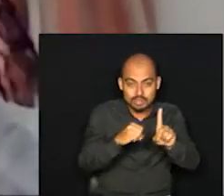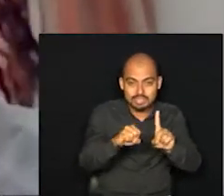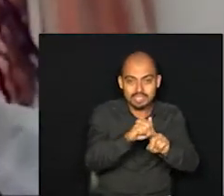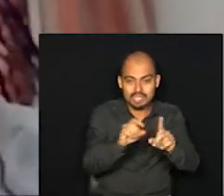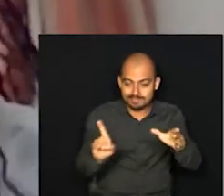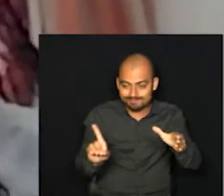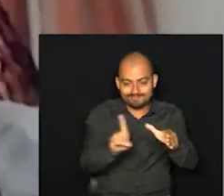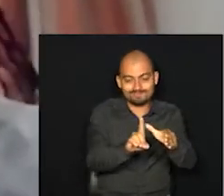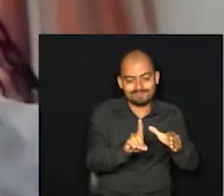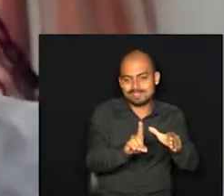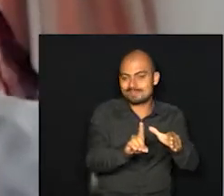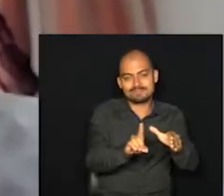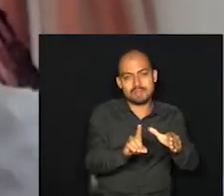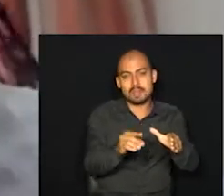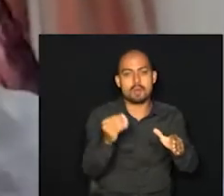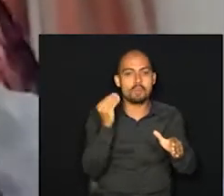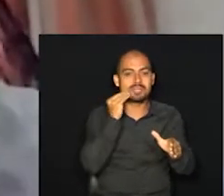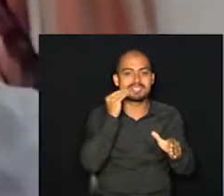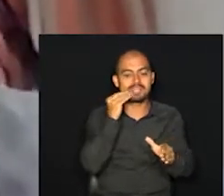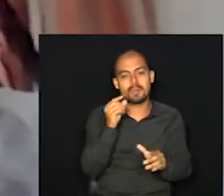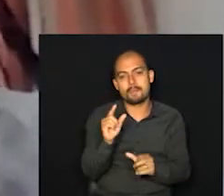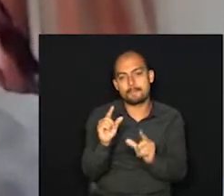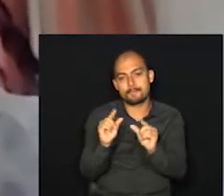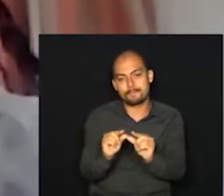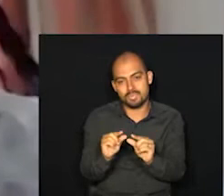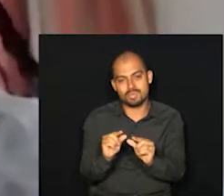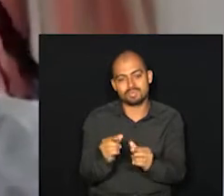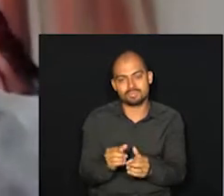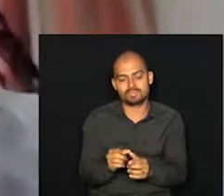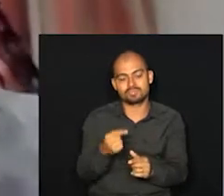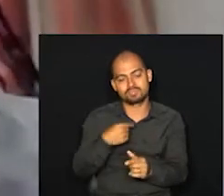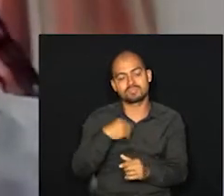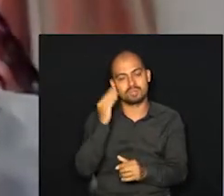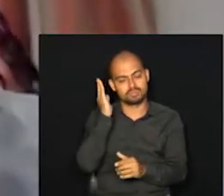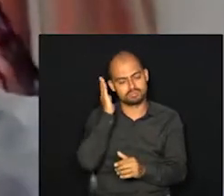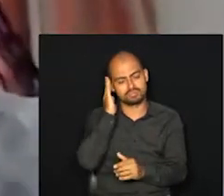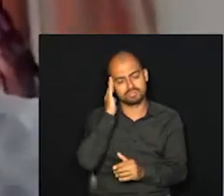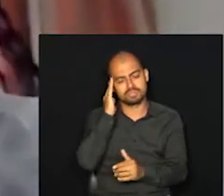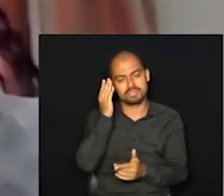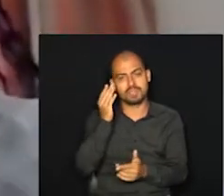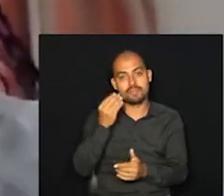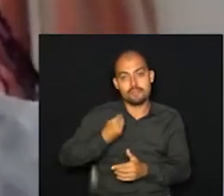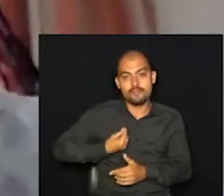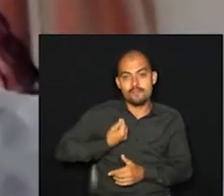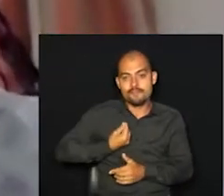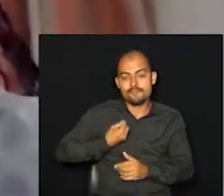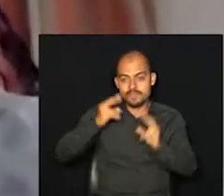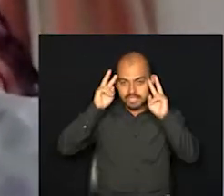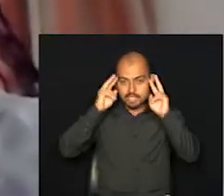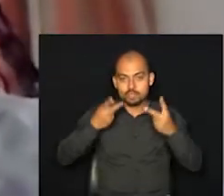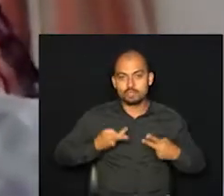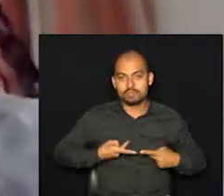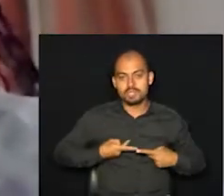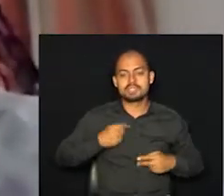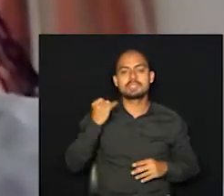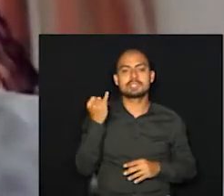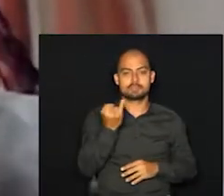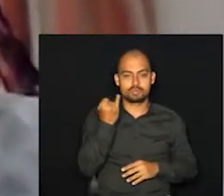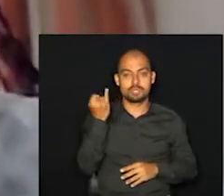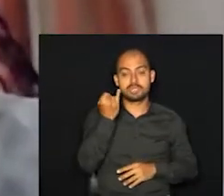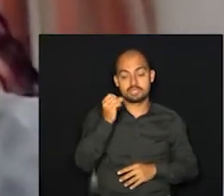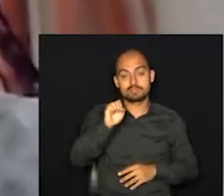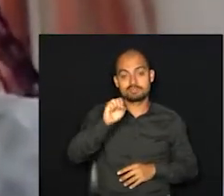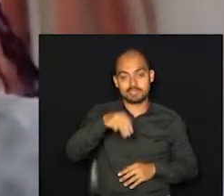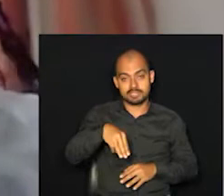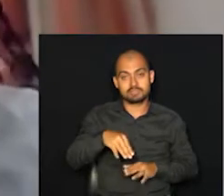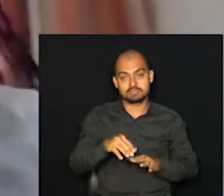Porque ele está lá. Por isso que a gente fala. Eu também considero que vidas humanas importam. Só que essa questão da vida